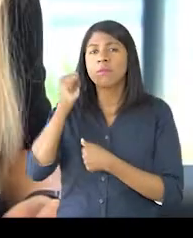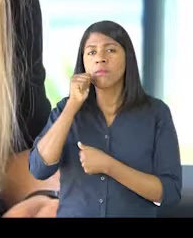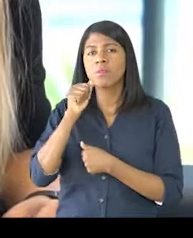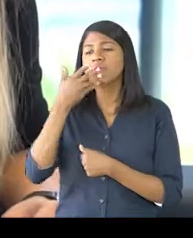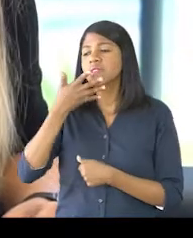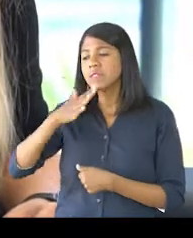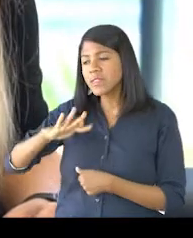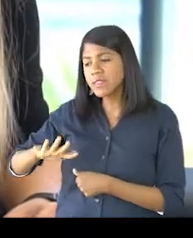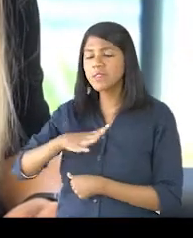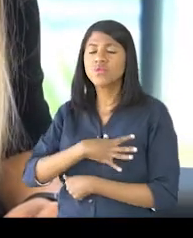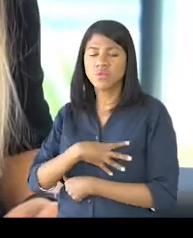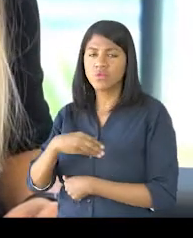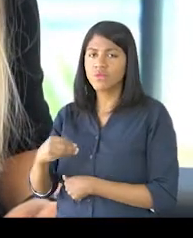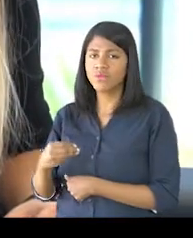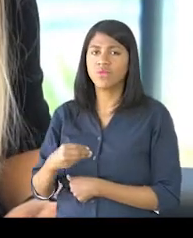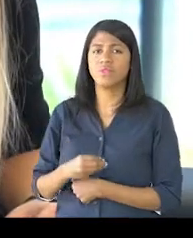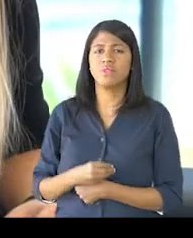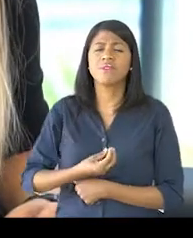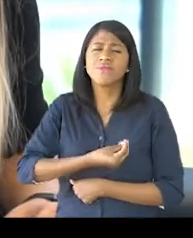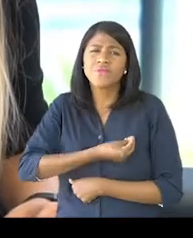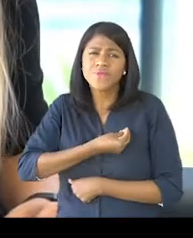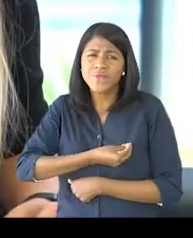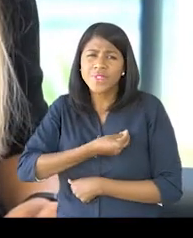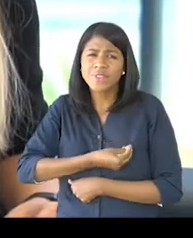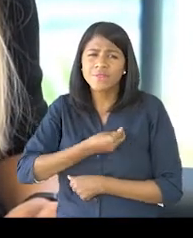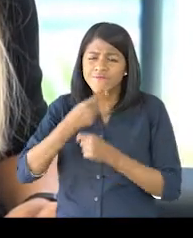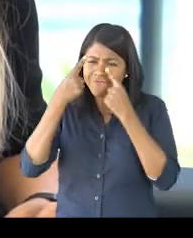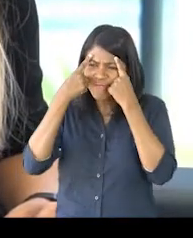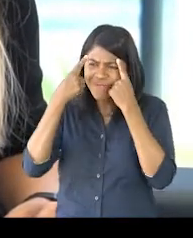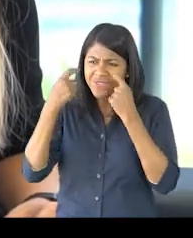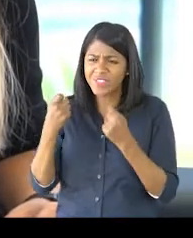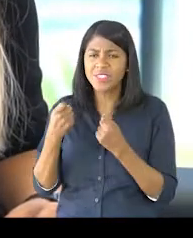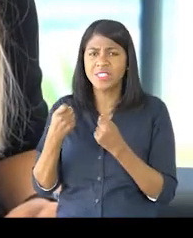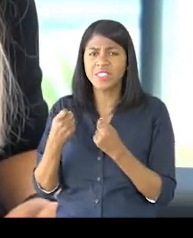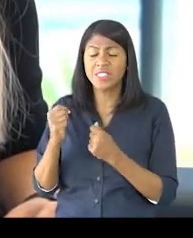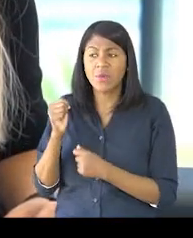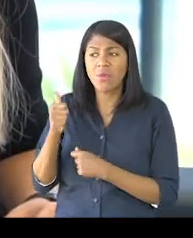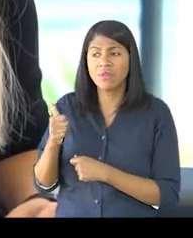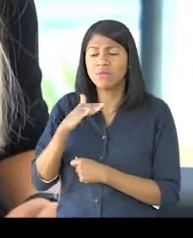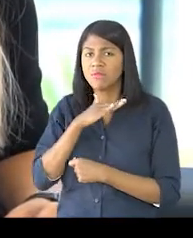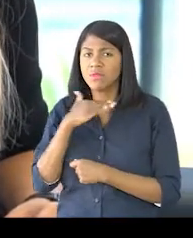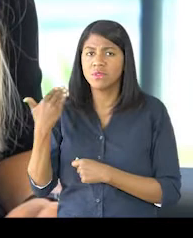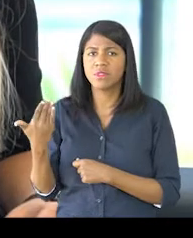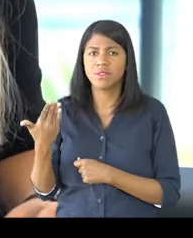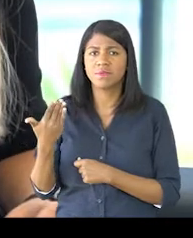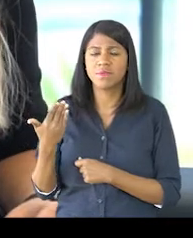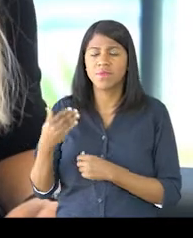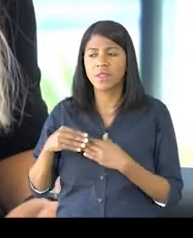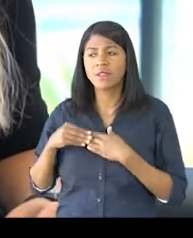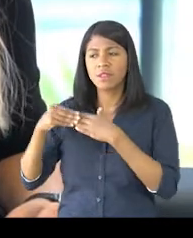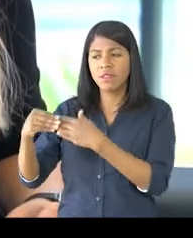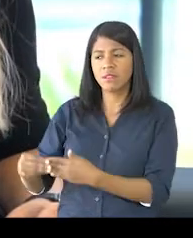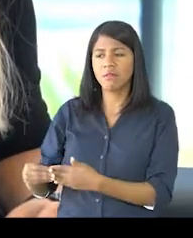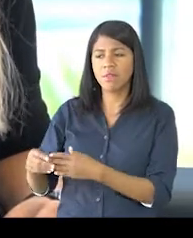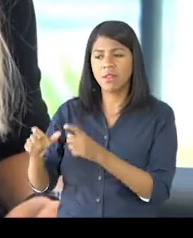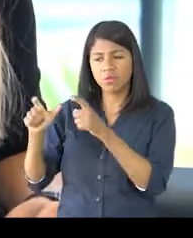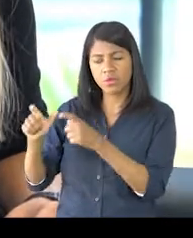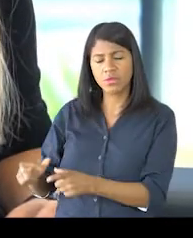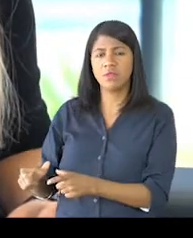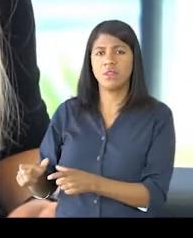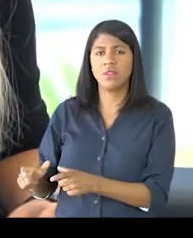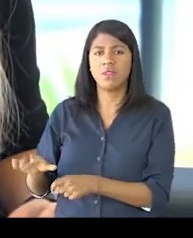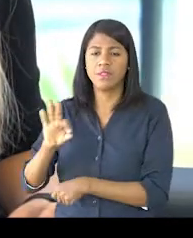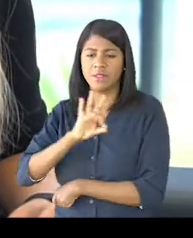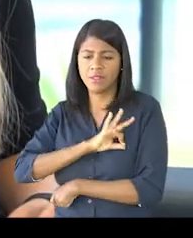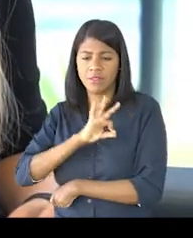jurídico, psicológico e toda a estrutura para acolhê-la com muito carinho e muito respeito, tanto ela quanto seus filhos. Ela pode